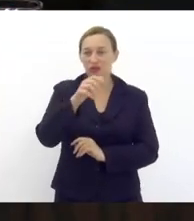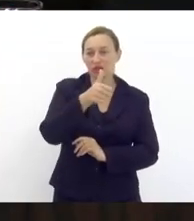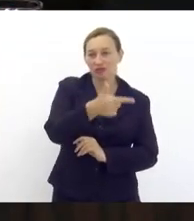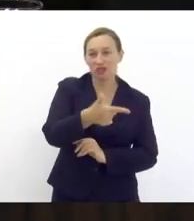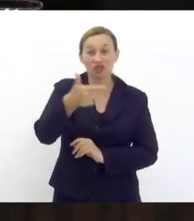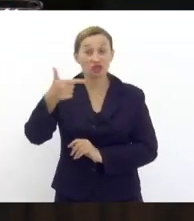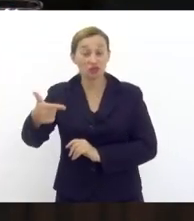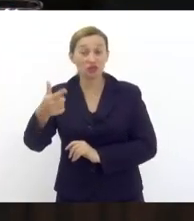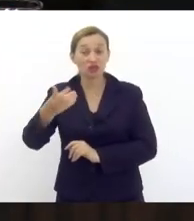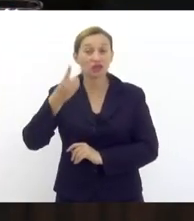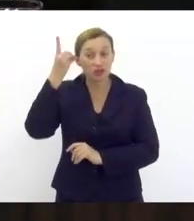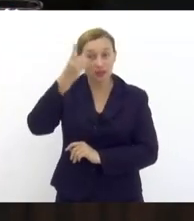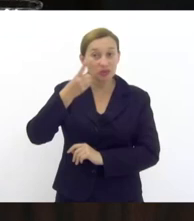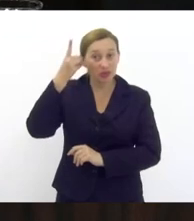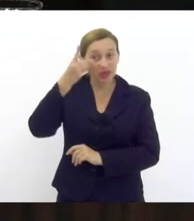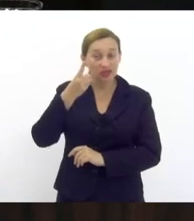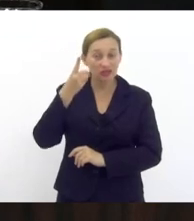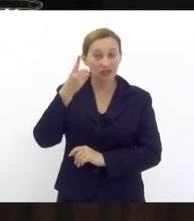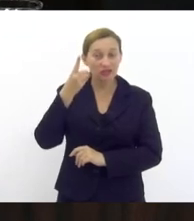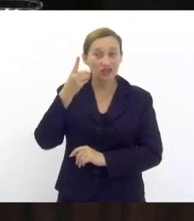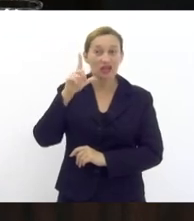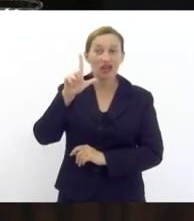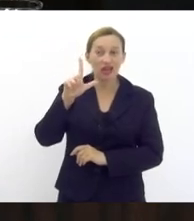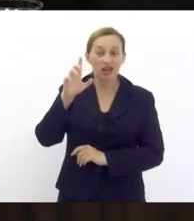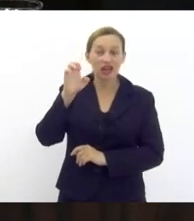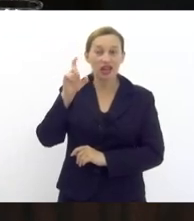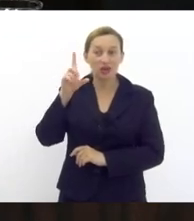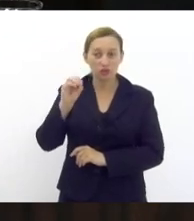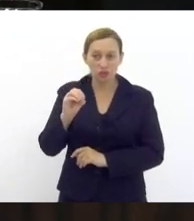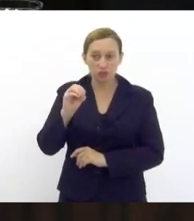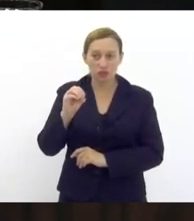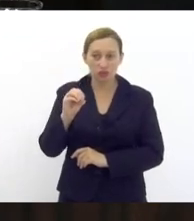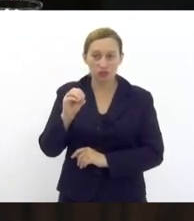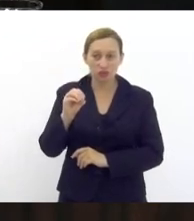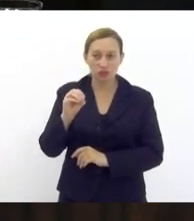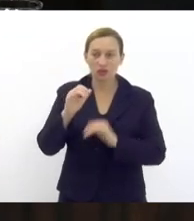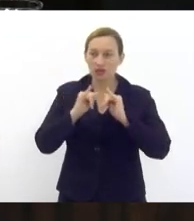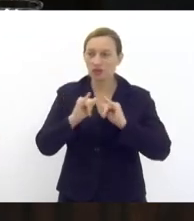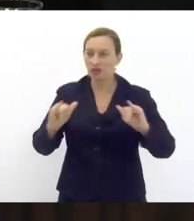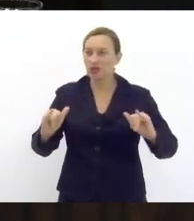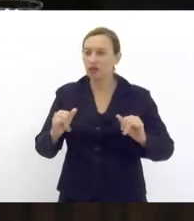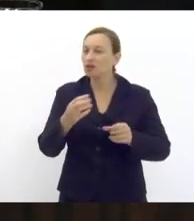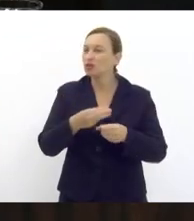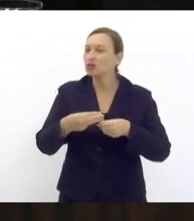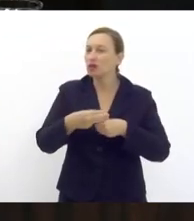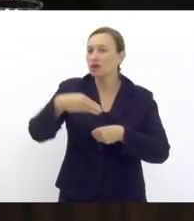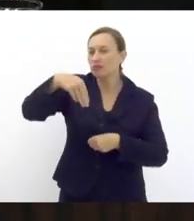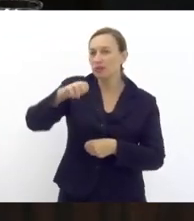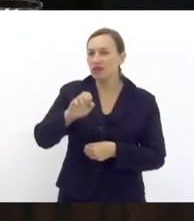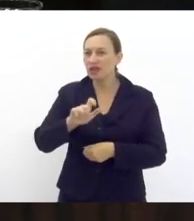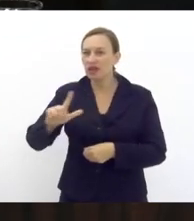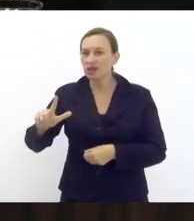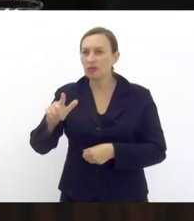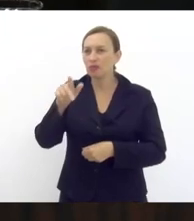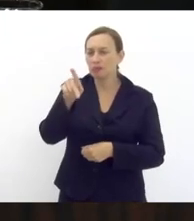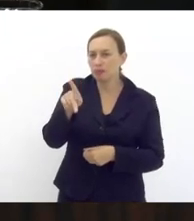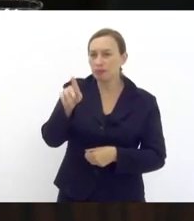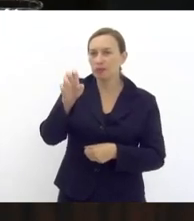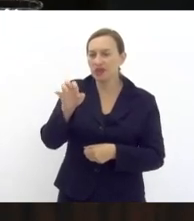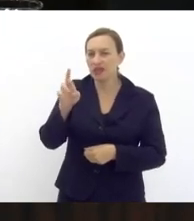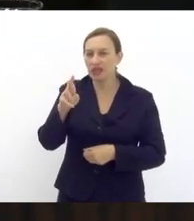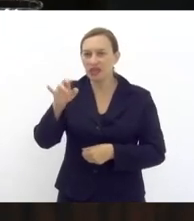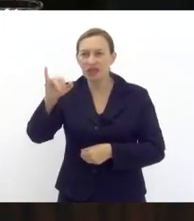6498/2022, de autoria do nosso deputado Léo Vieira, que declara o município de Miguel Pereira como capital